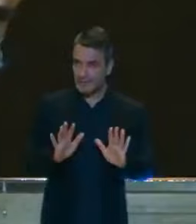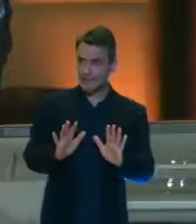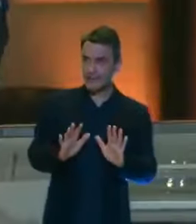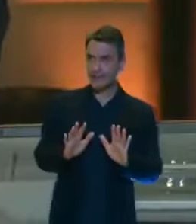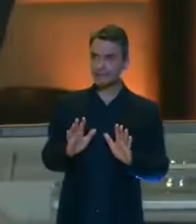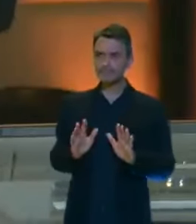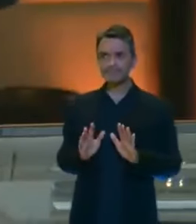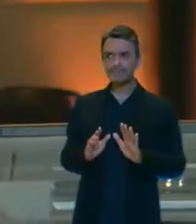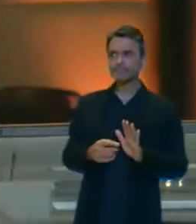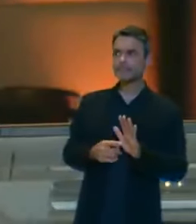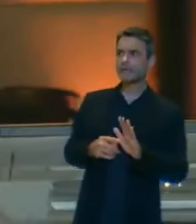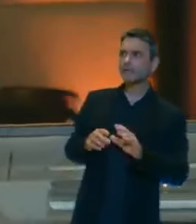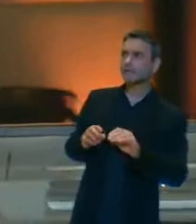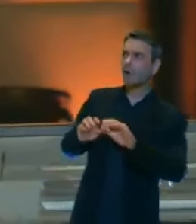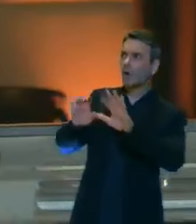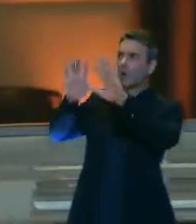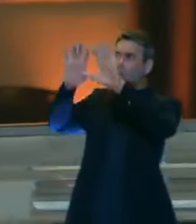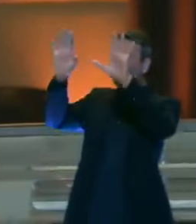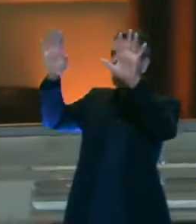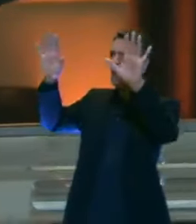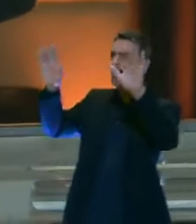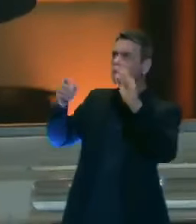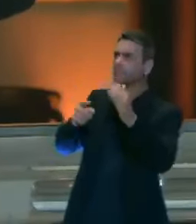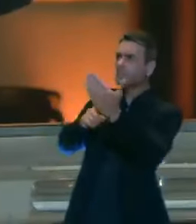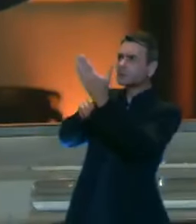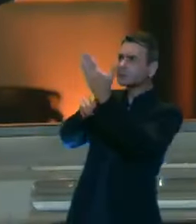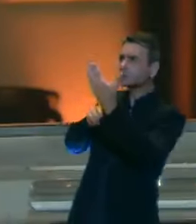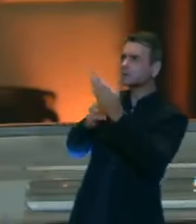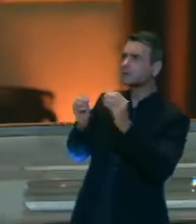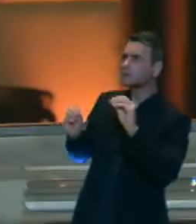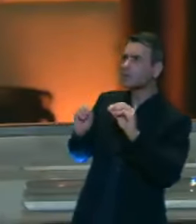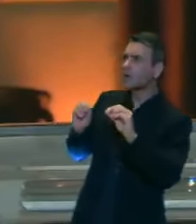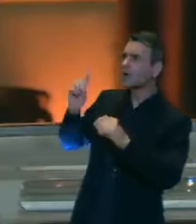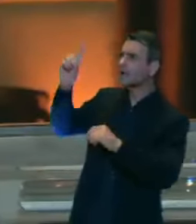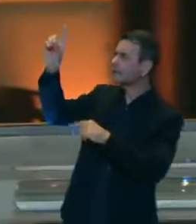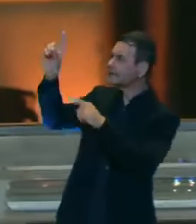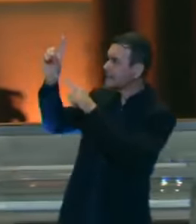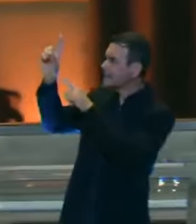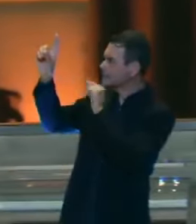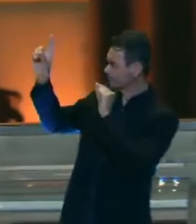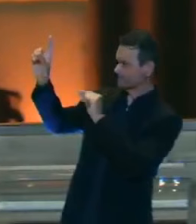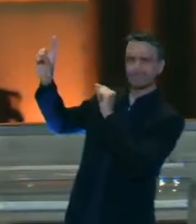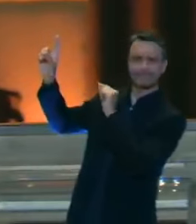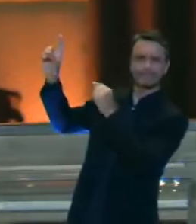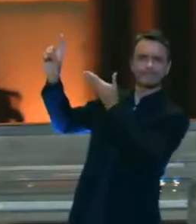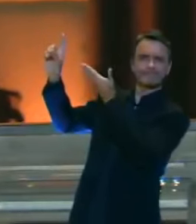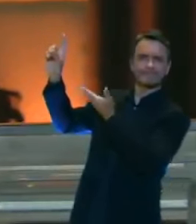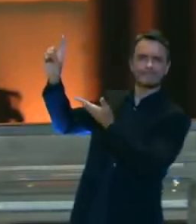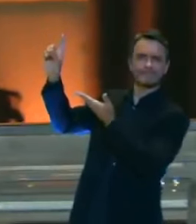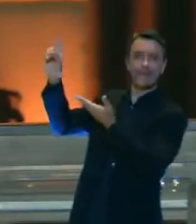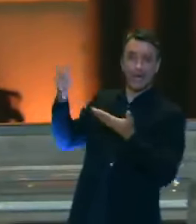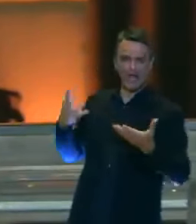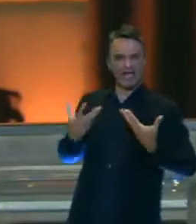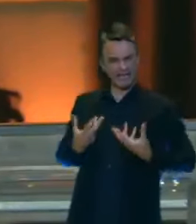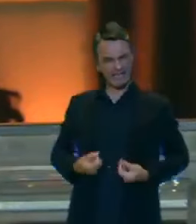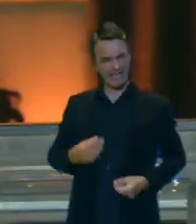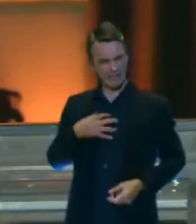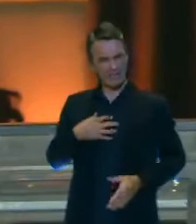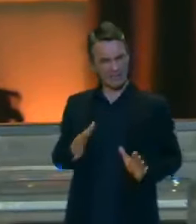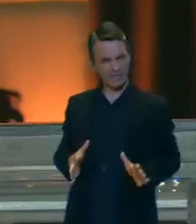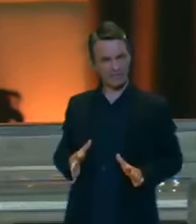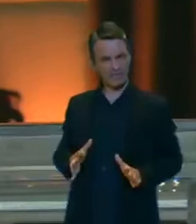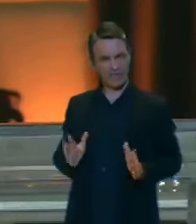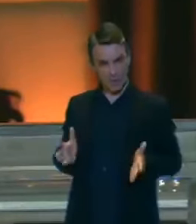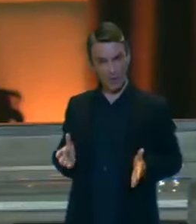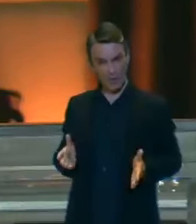céus e revelando para nós quem é o nosso Deus. Você está cansado? Hoje você vai sair daqui fortalecido,